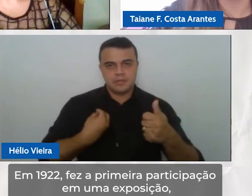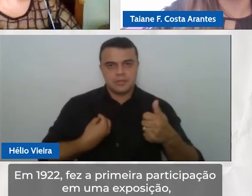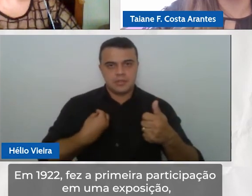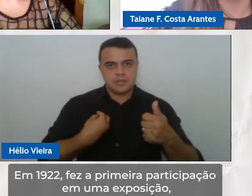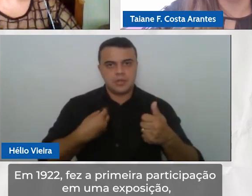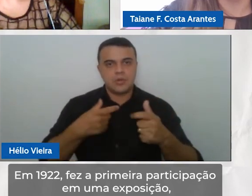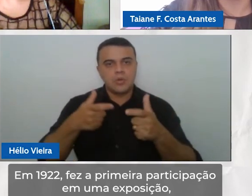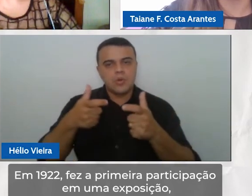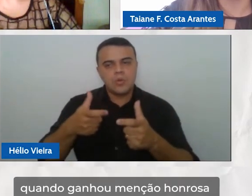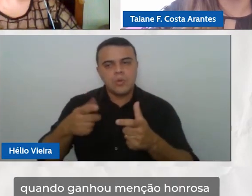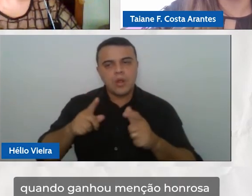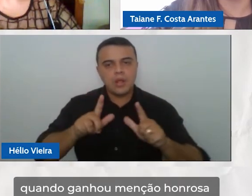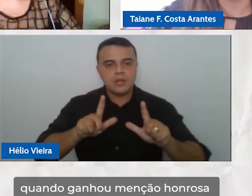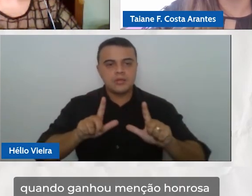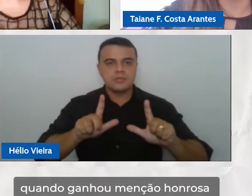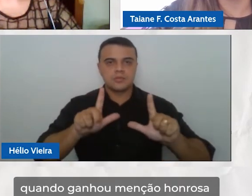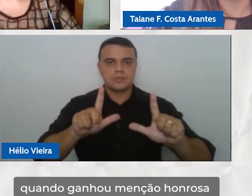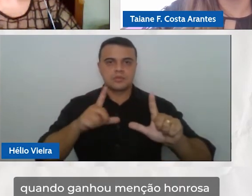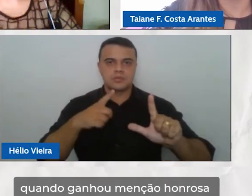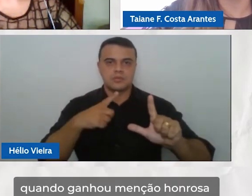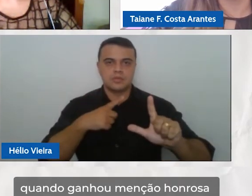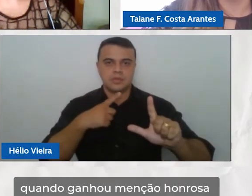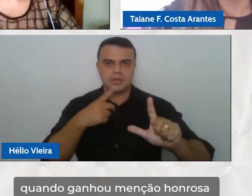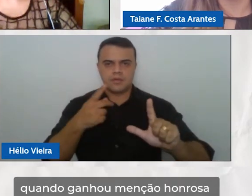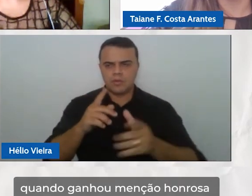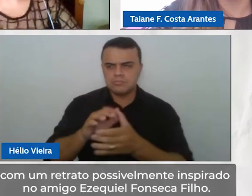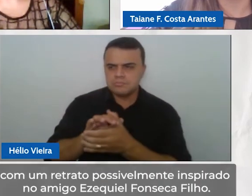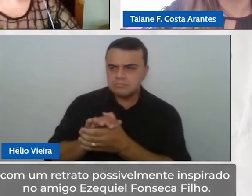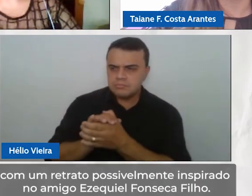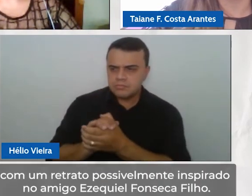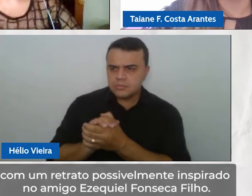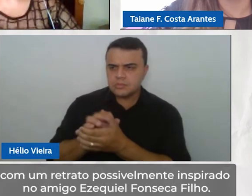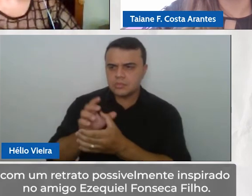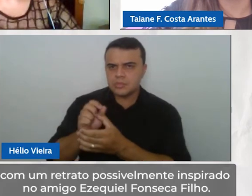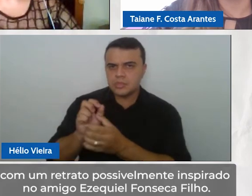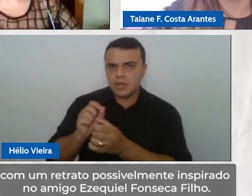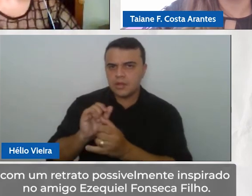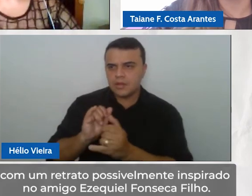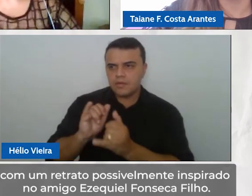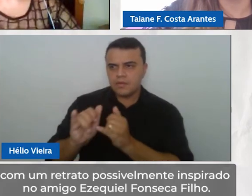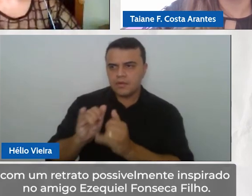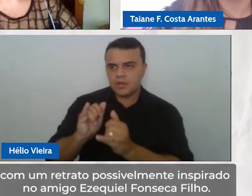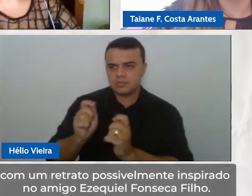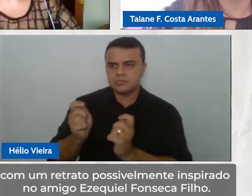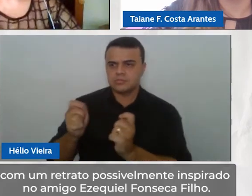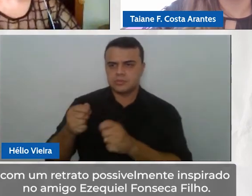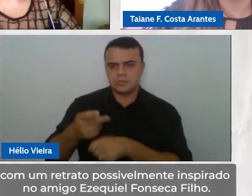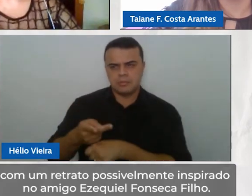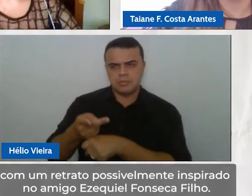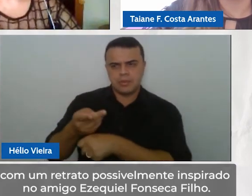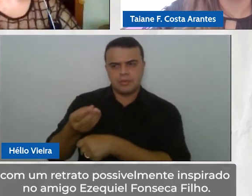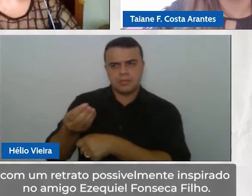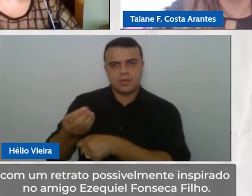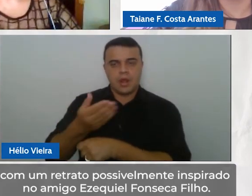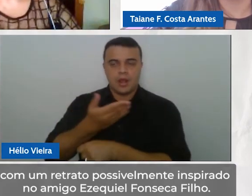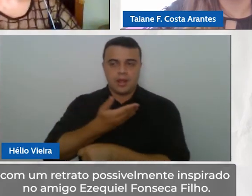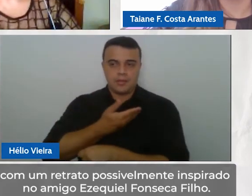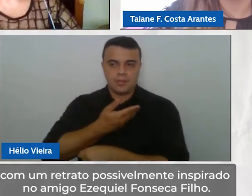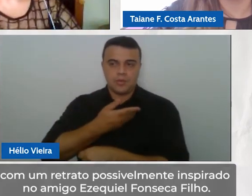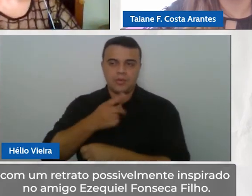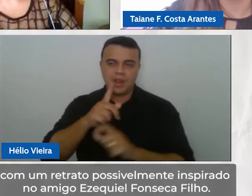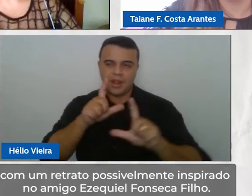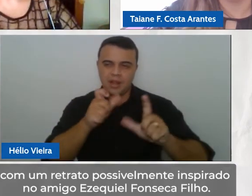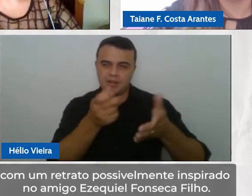uma exposição quando ganhou menção honrosa com um retrato possivelmente inspirado no amigo